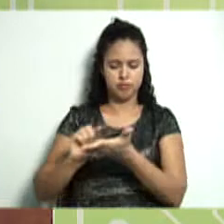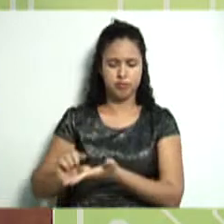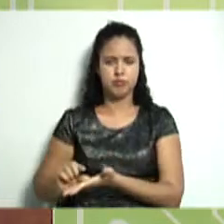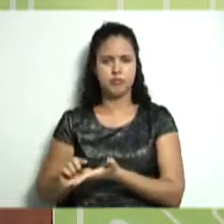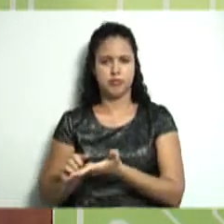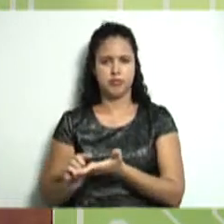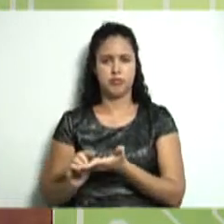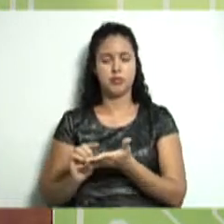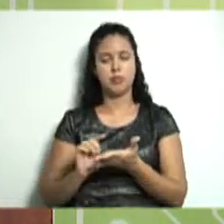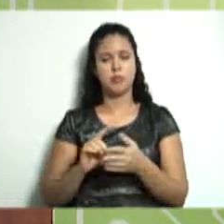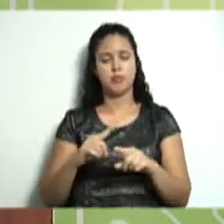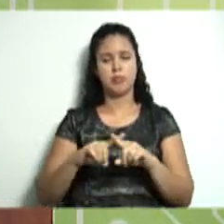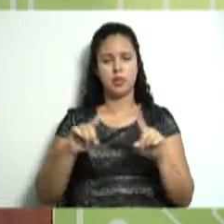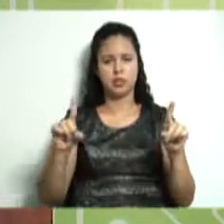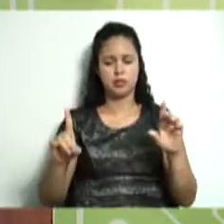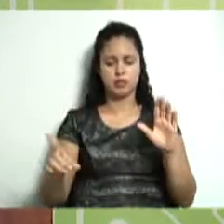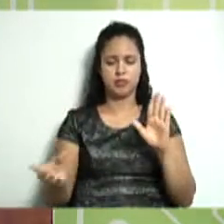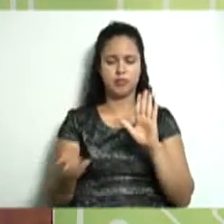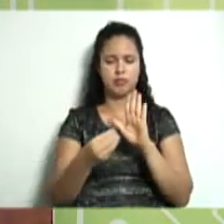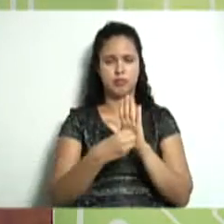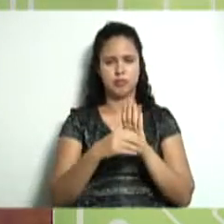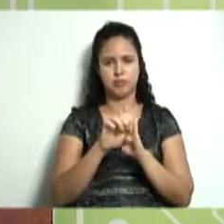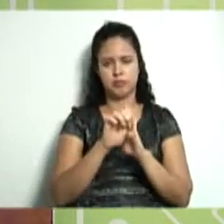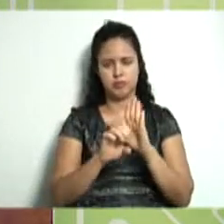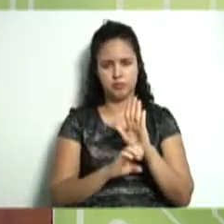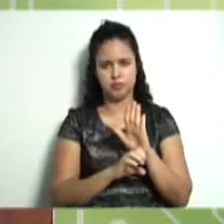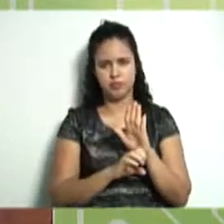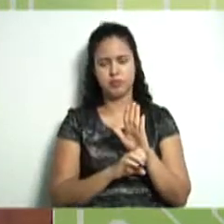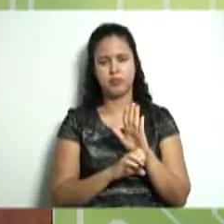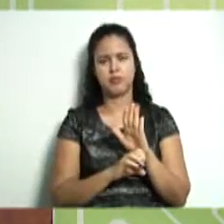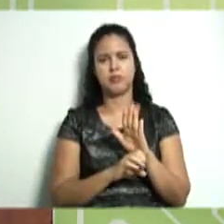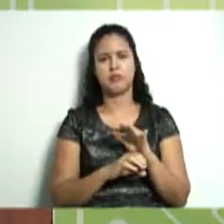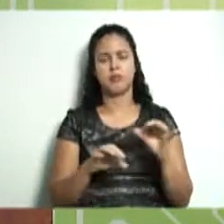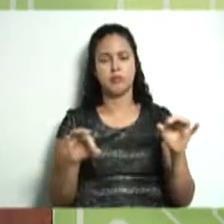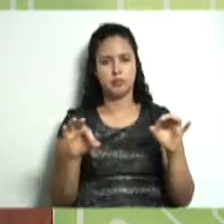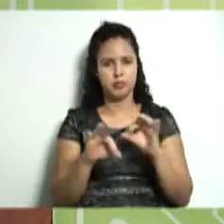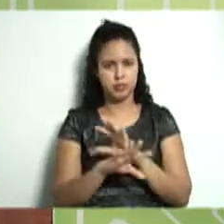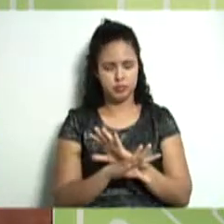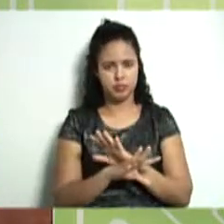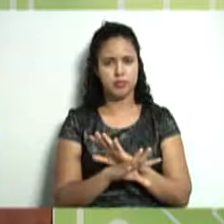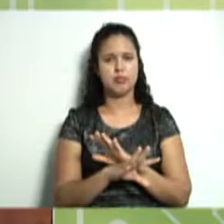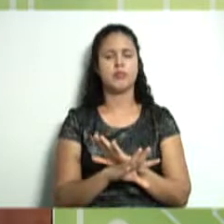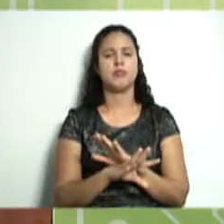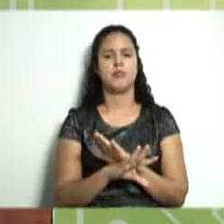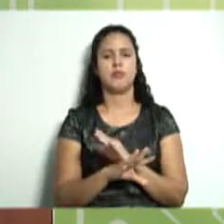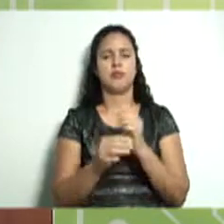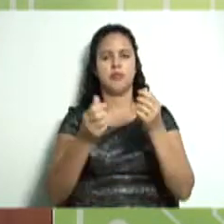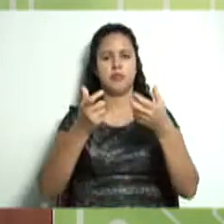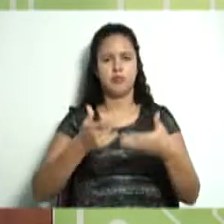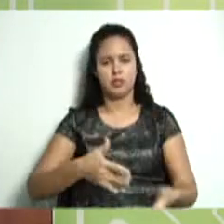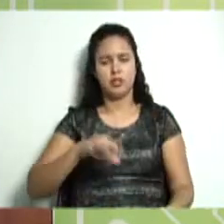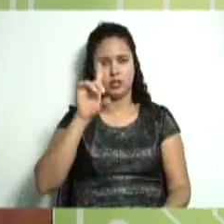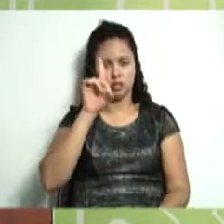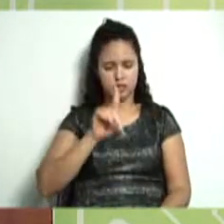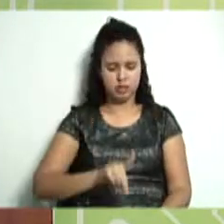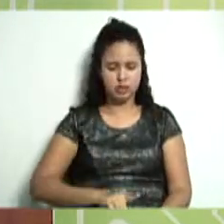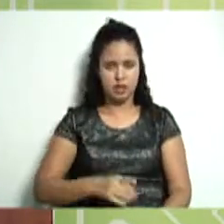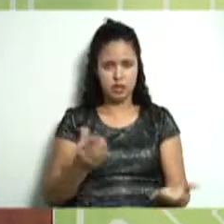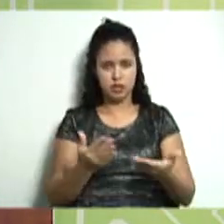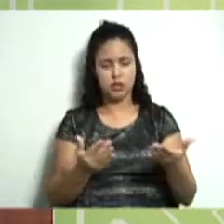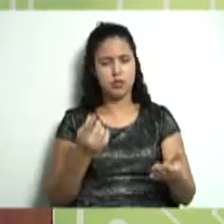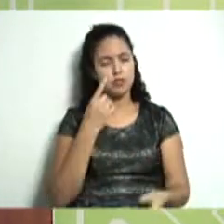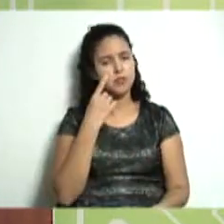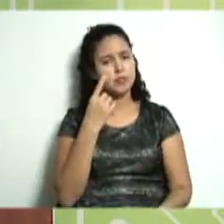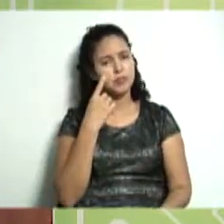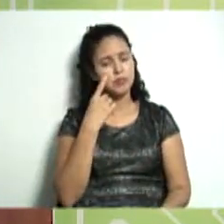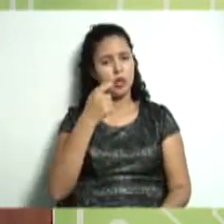e da saída desse cooperado. Acabamos aqui de falar sobre os direitos e agora a gente